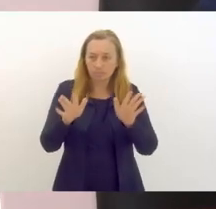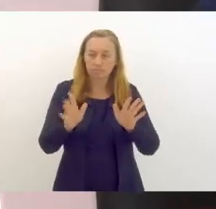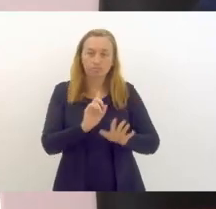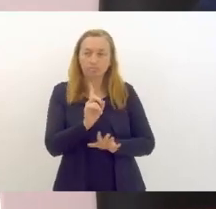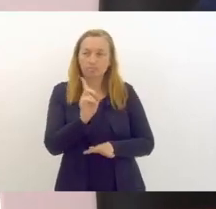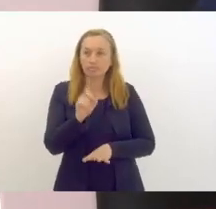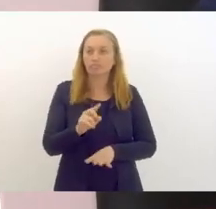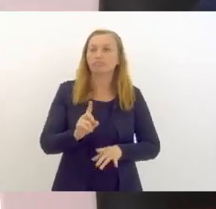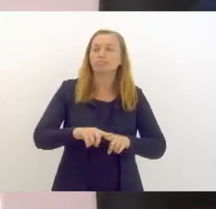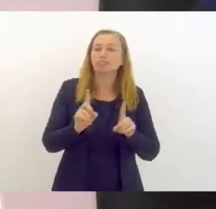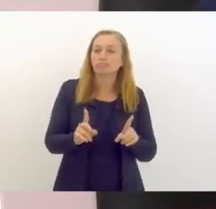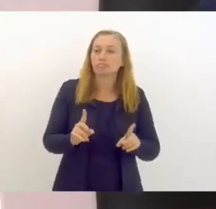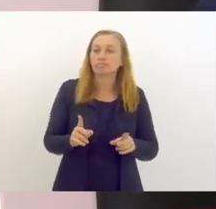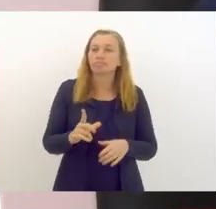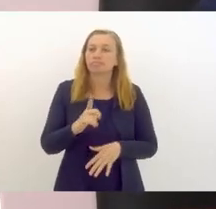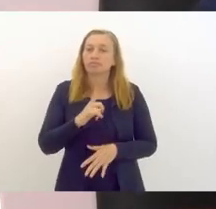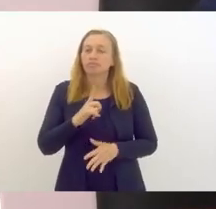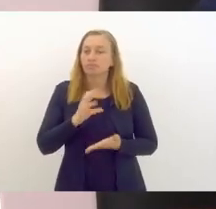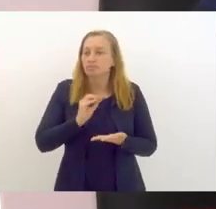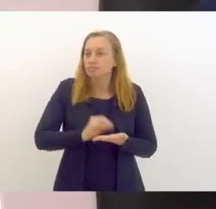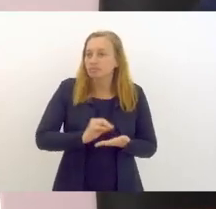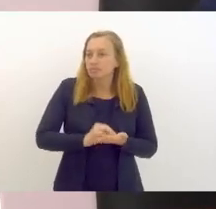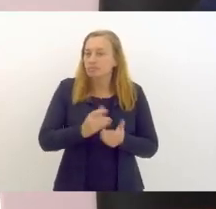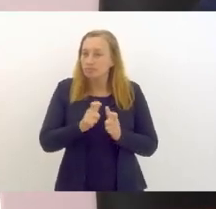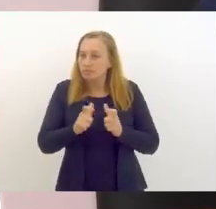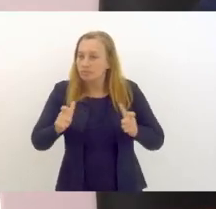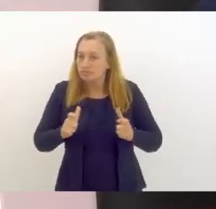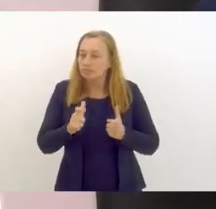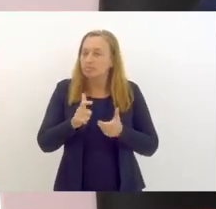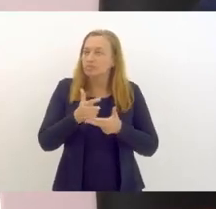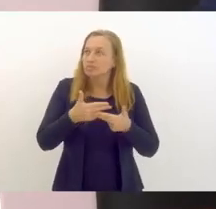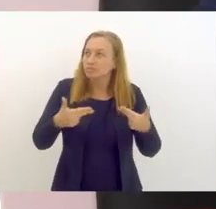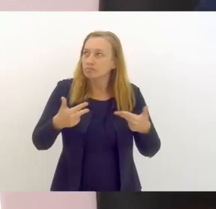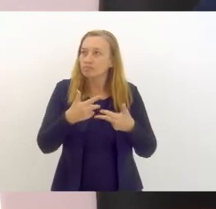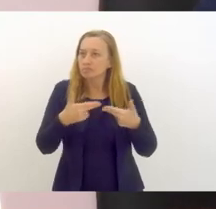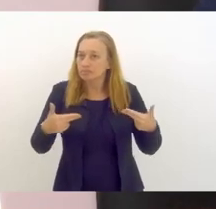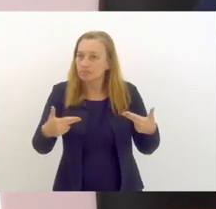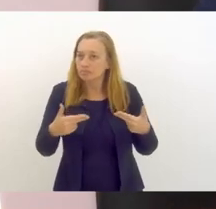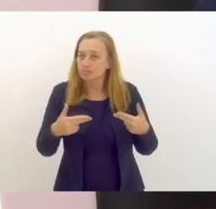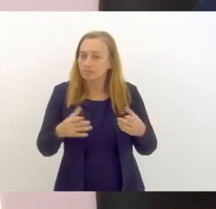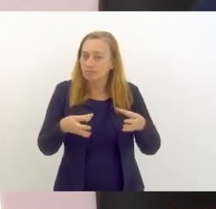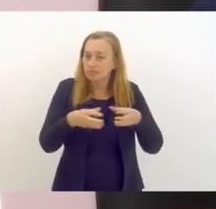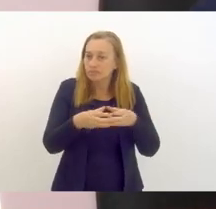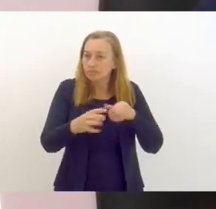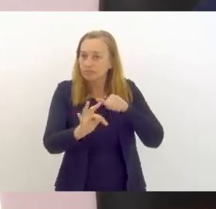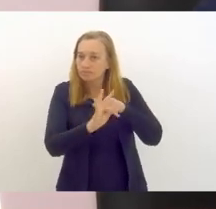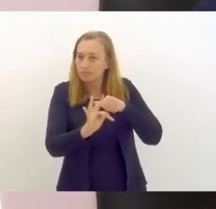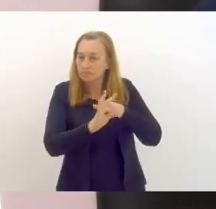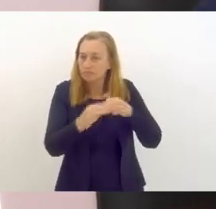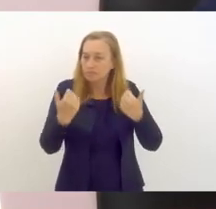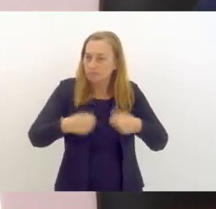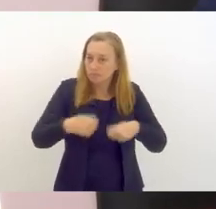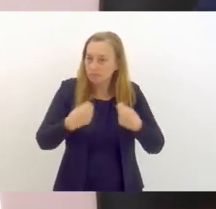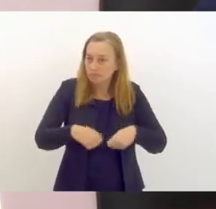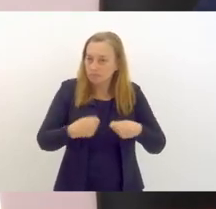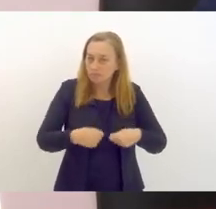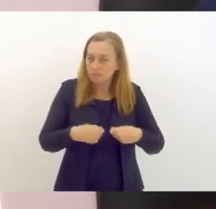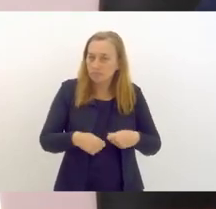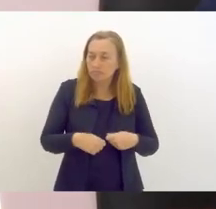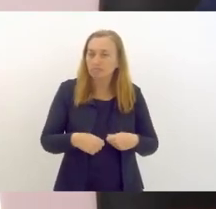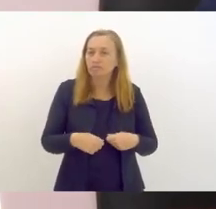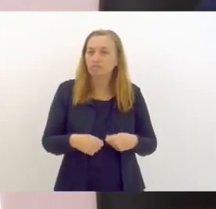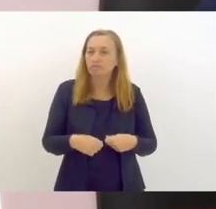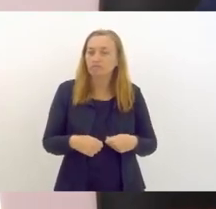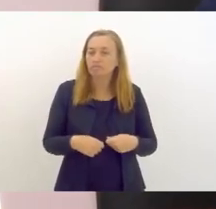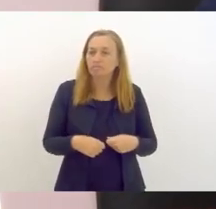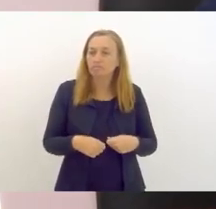isso. Mas, quando a gente tem uma ausência muito grande de vários membros de uma equipe técnica que seria necessário, como também os colegas do CEP falaram,